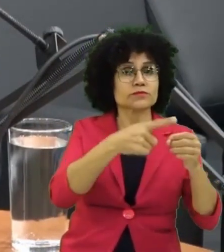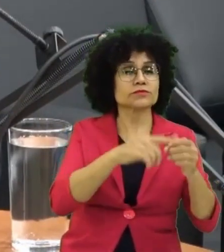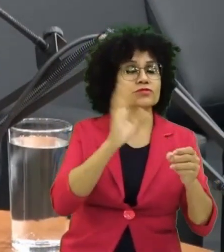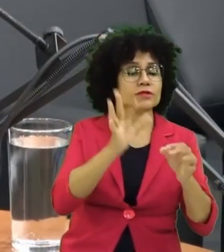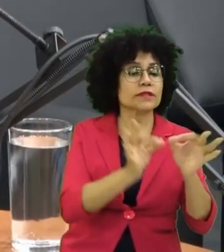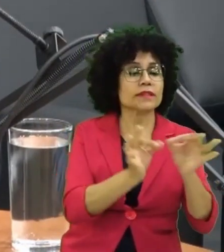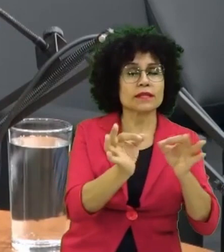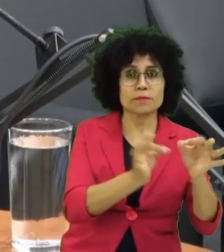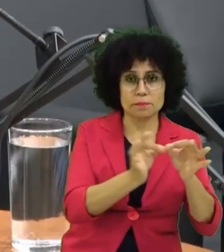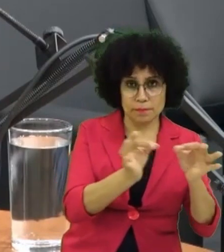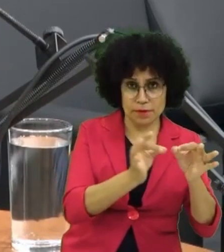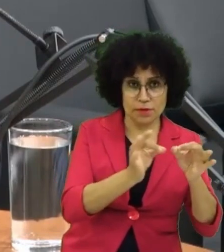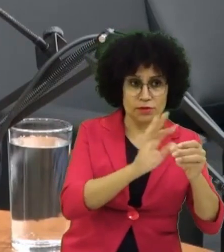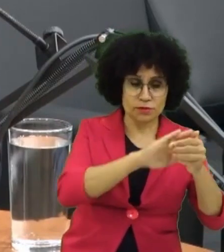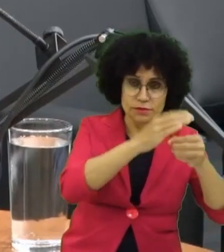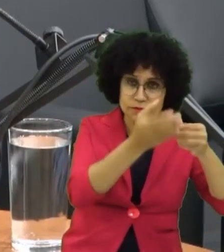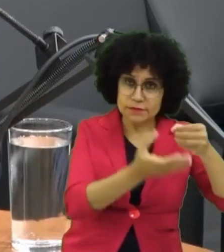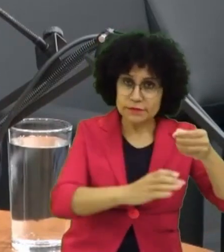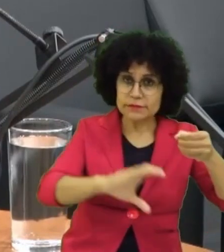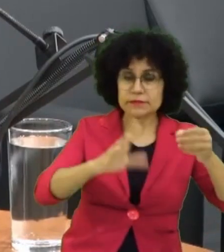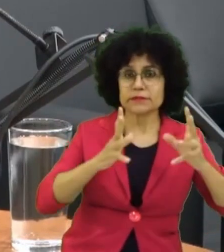seus planos de saneamento.